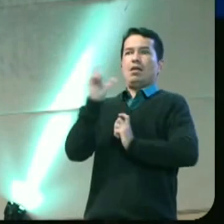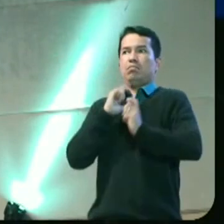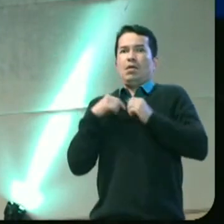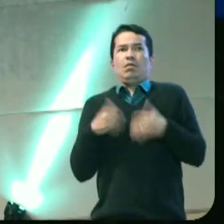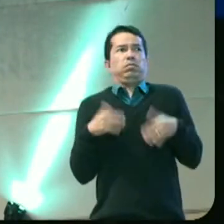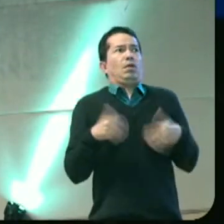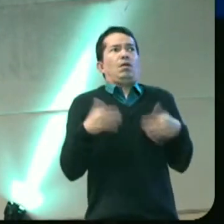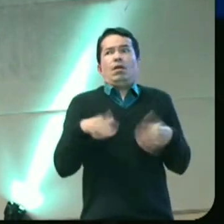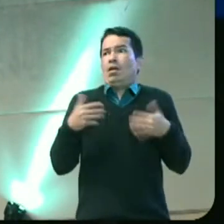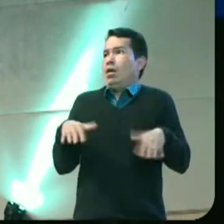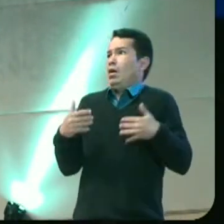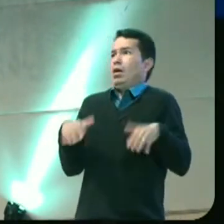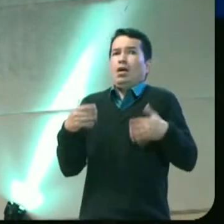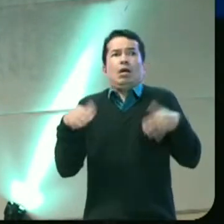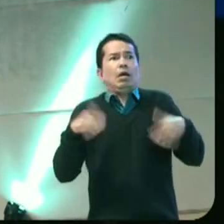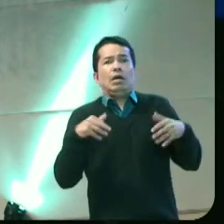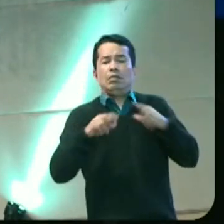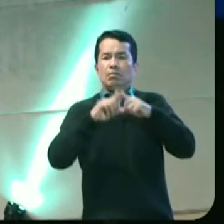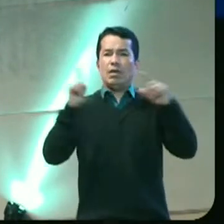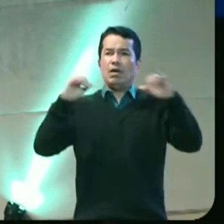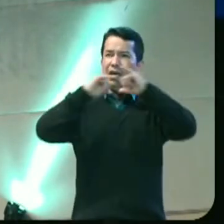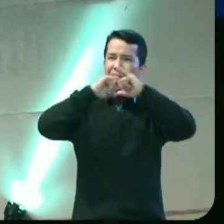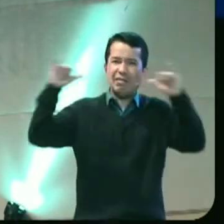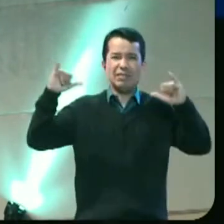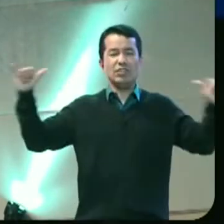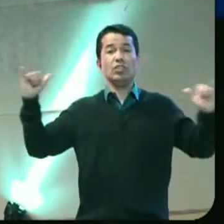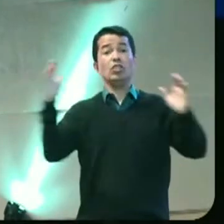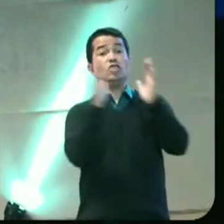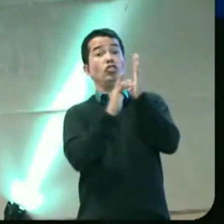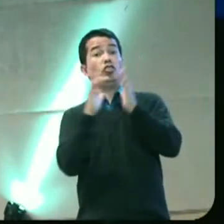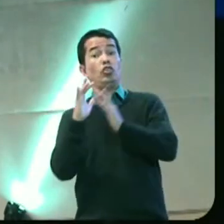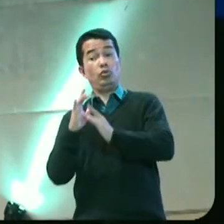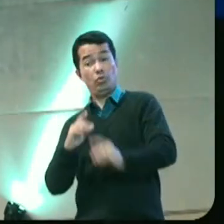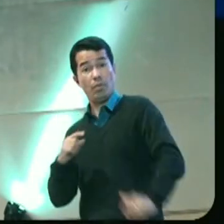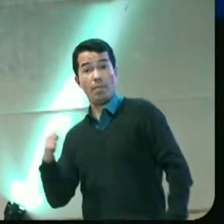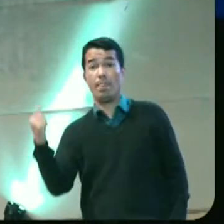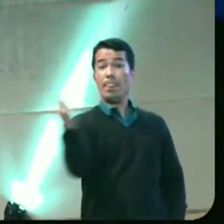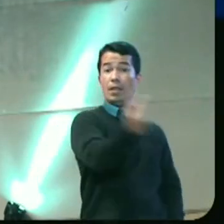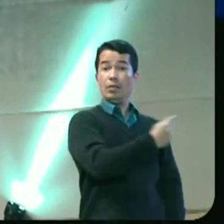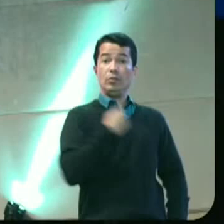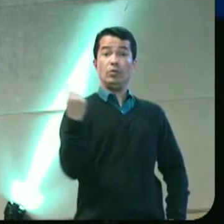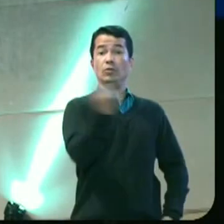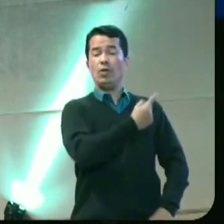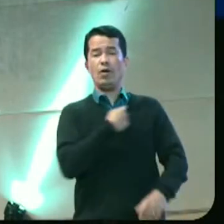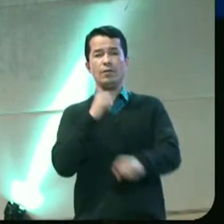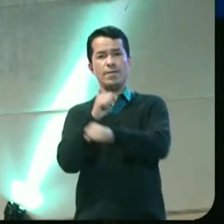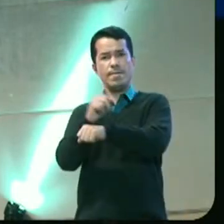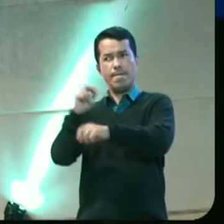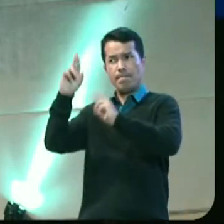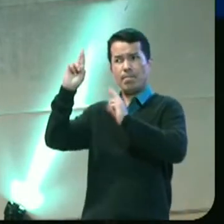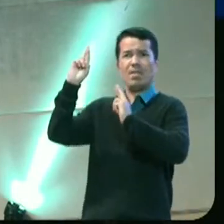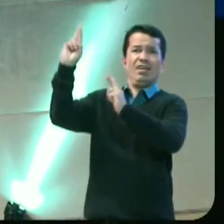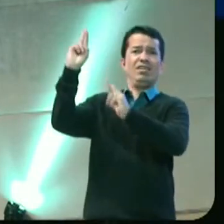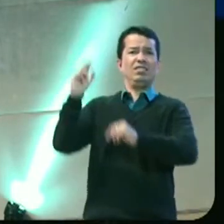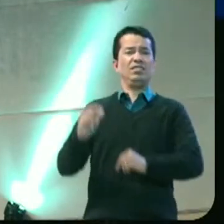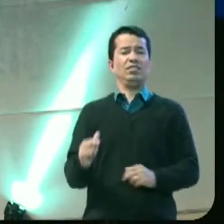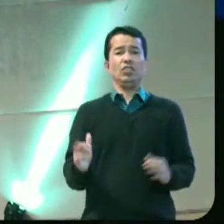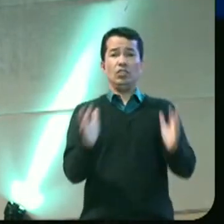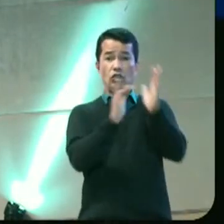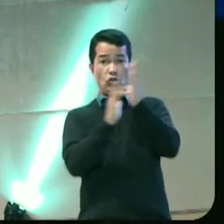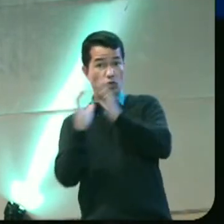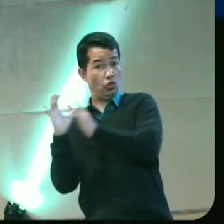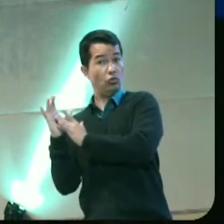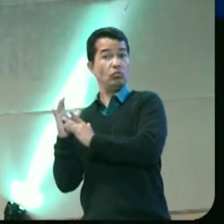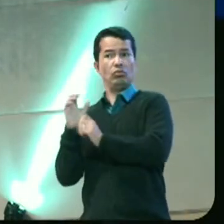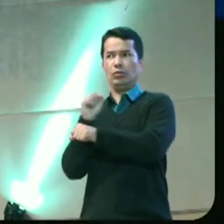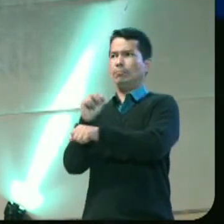presença de Deus, corra para Jesus. Ele é a nossa esperança, Ele é a esperança para esse